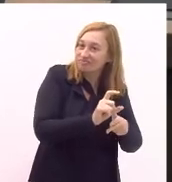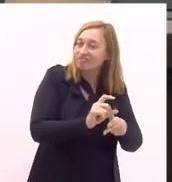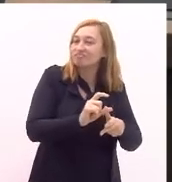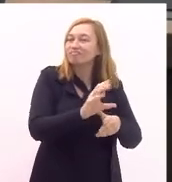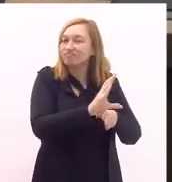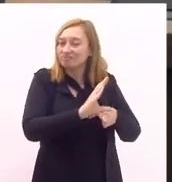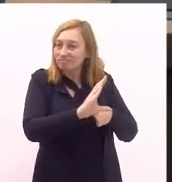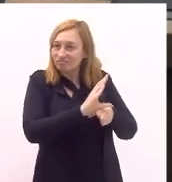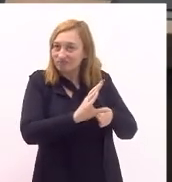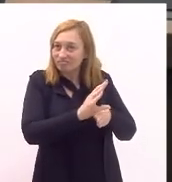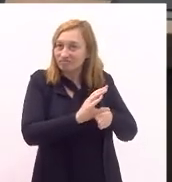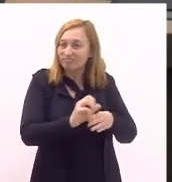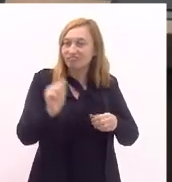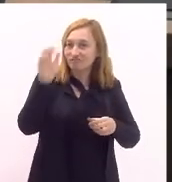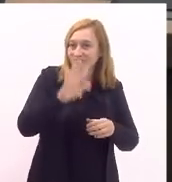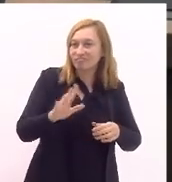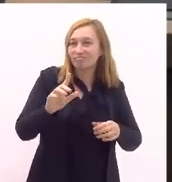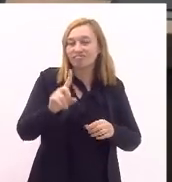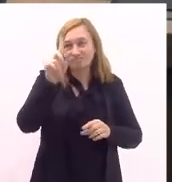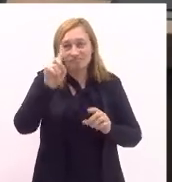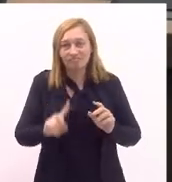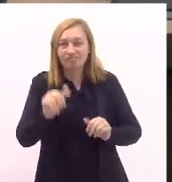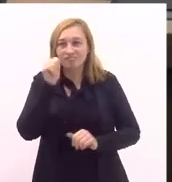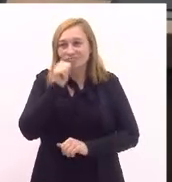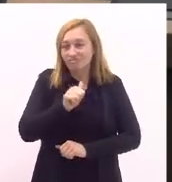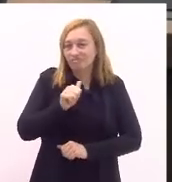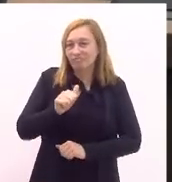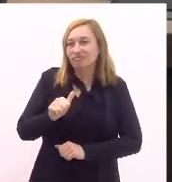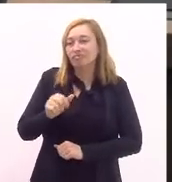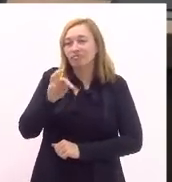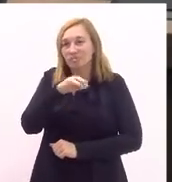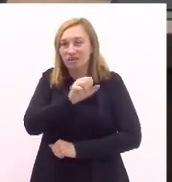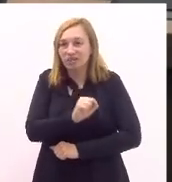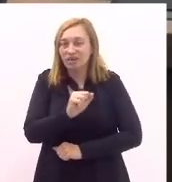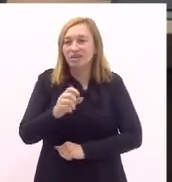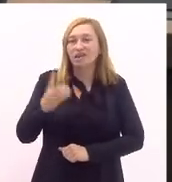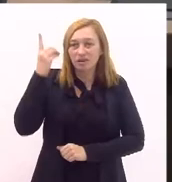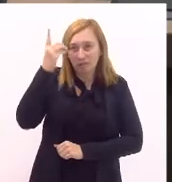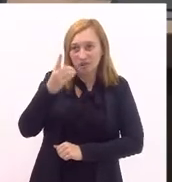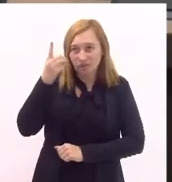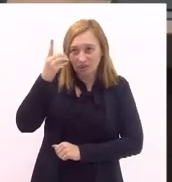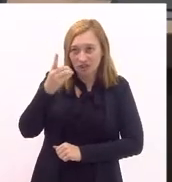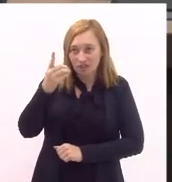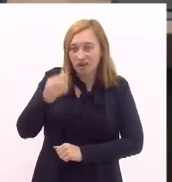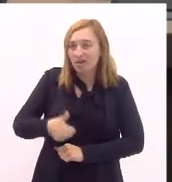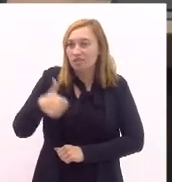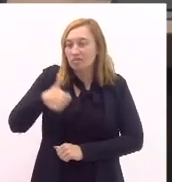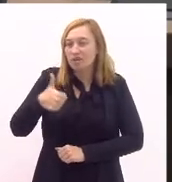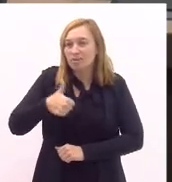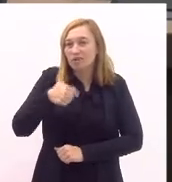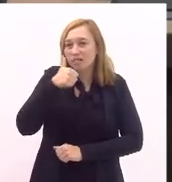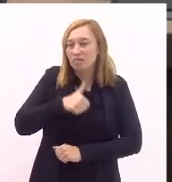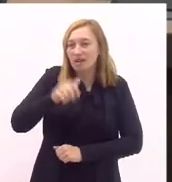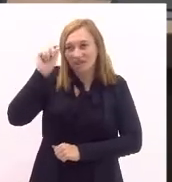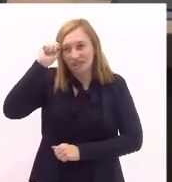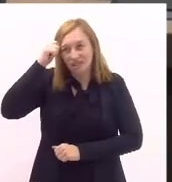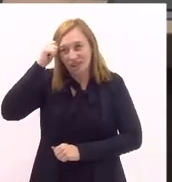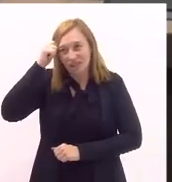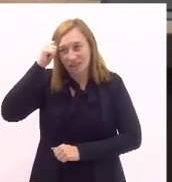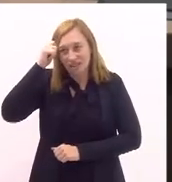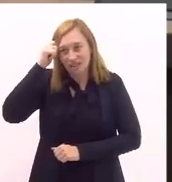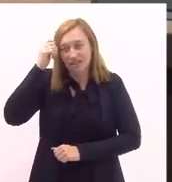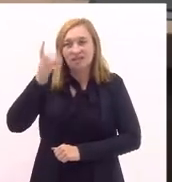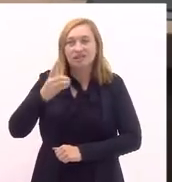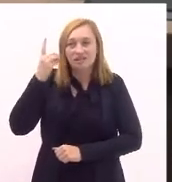Nacional dos direitos da mulher Bené Deputado à constituinte a primeira mulher negra